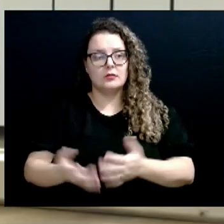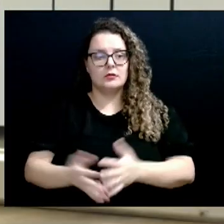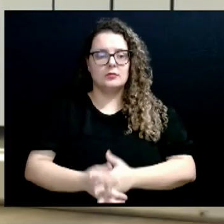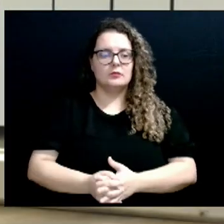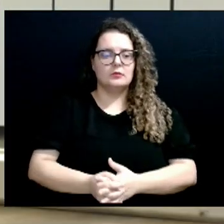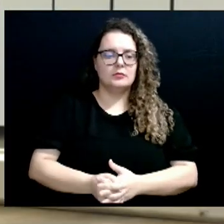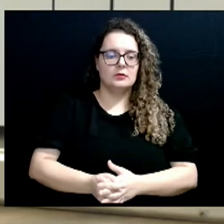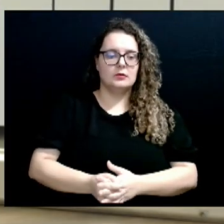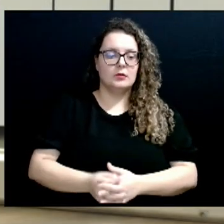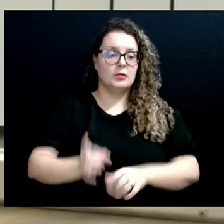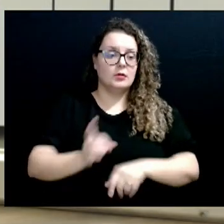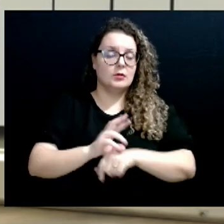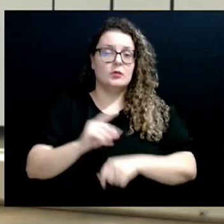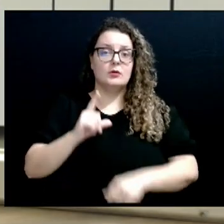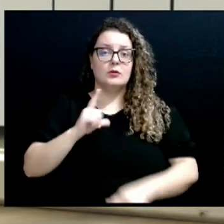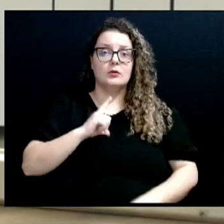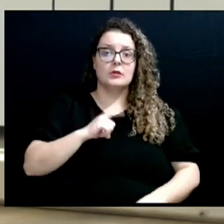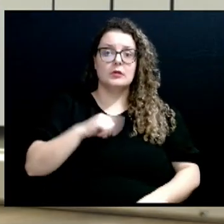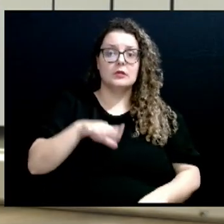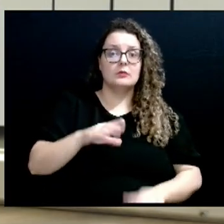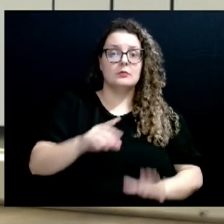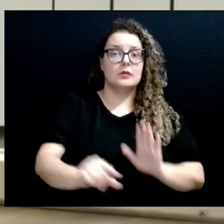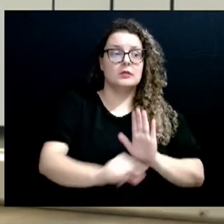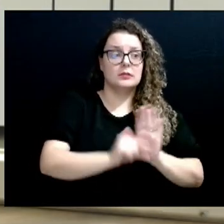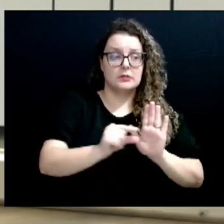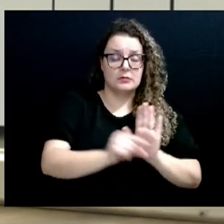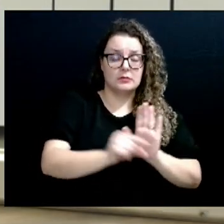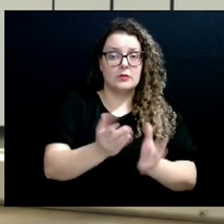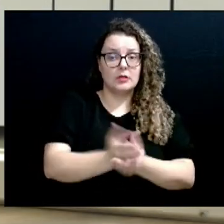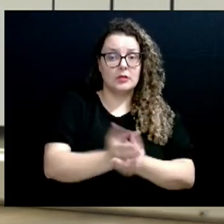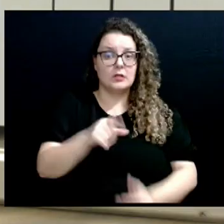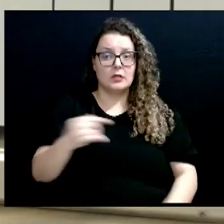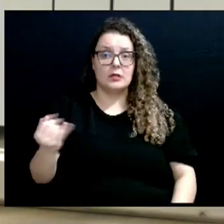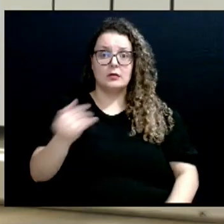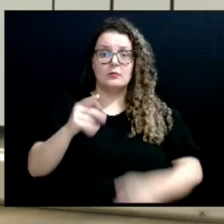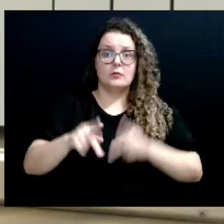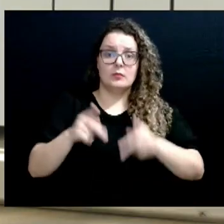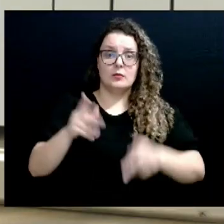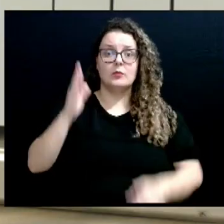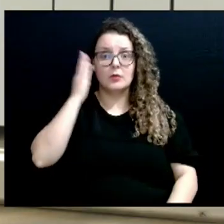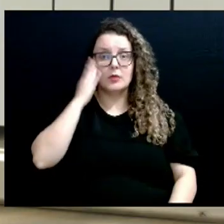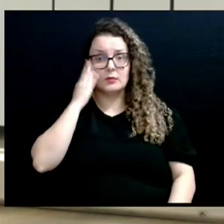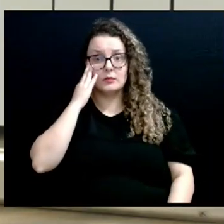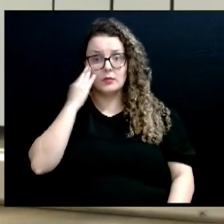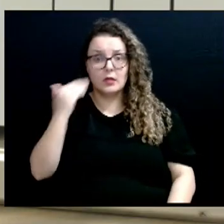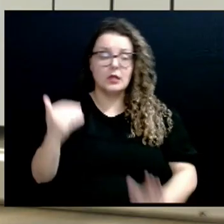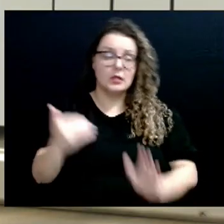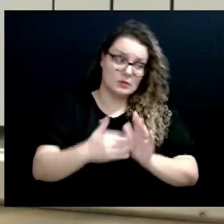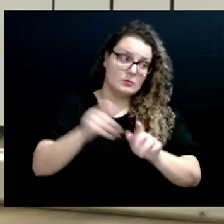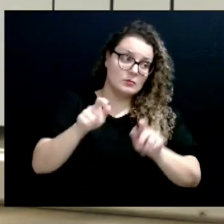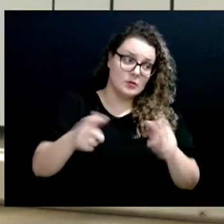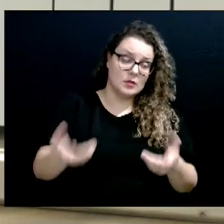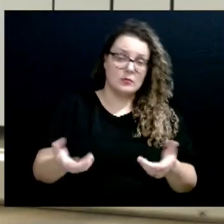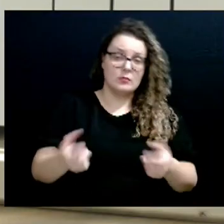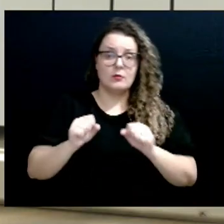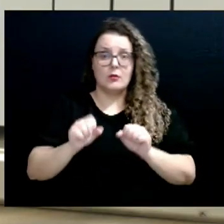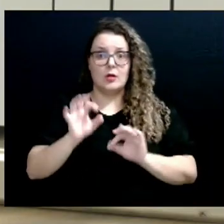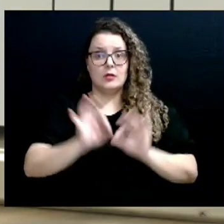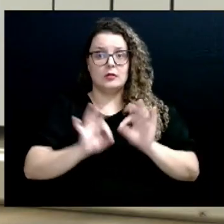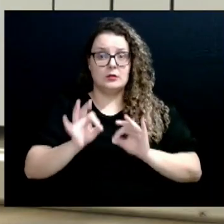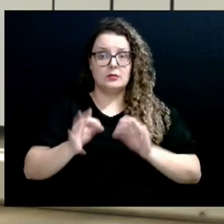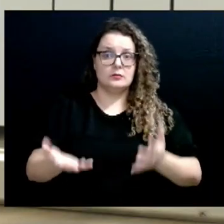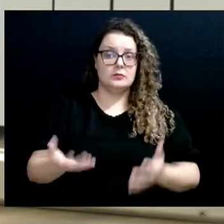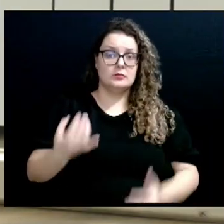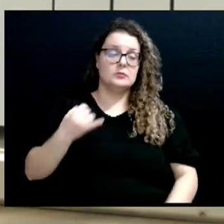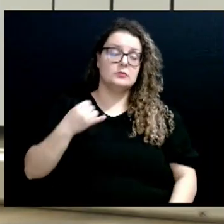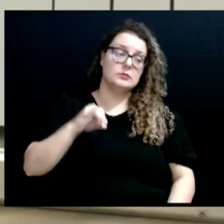na minuta desse processo que é relevante para a população saber, até para que as pessoas possam se preparar caso